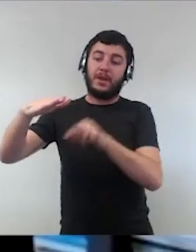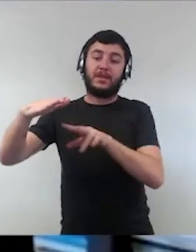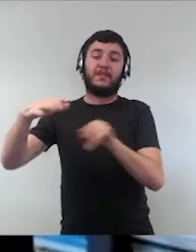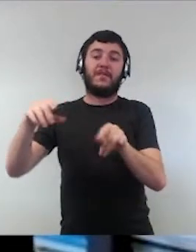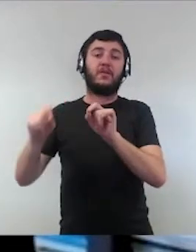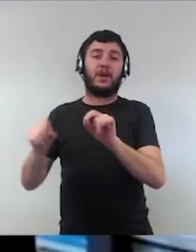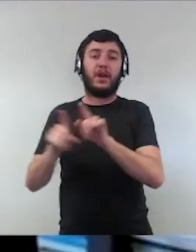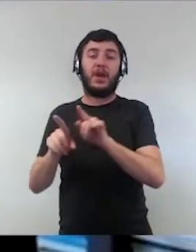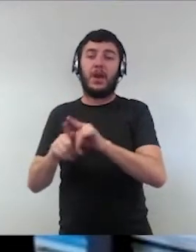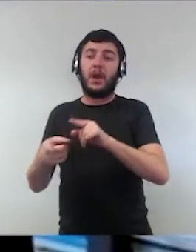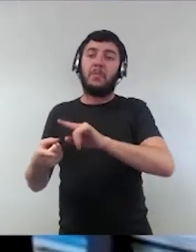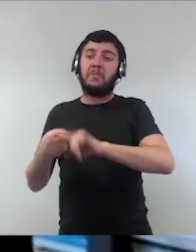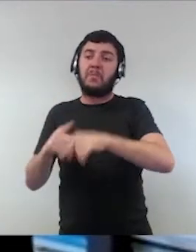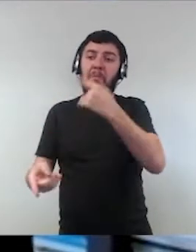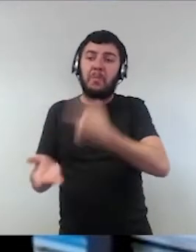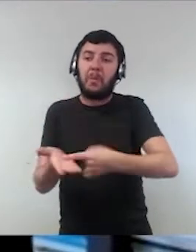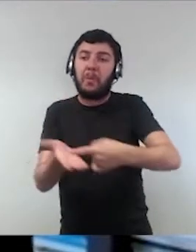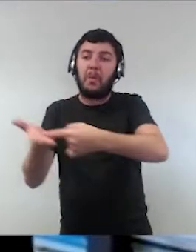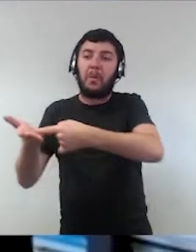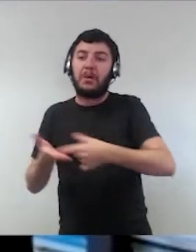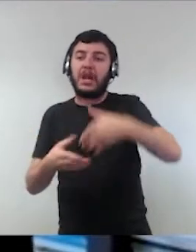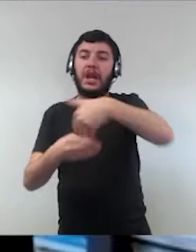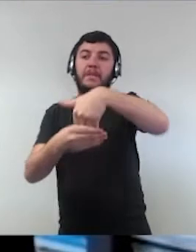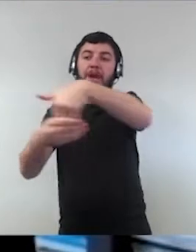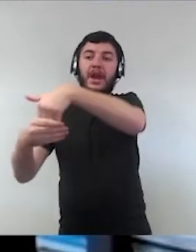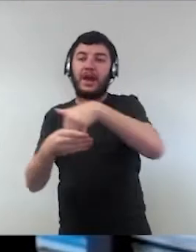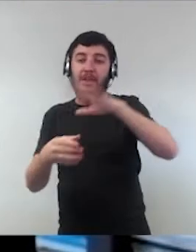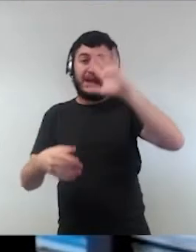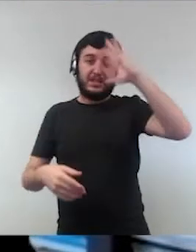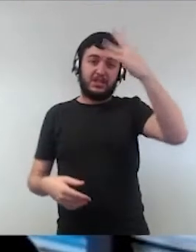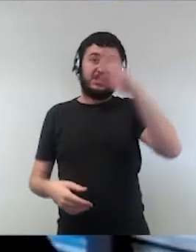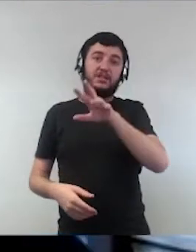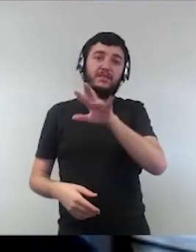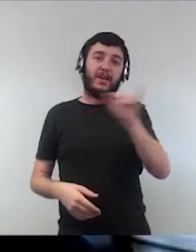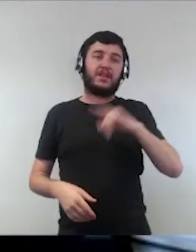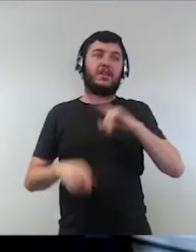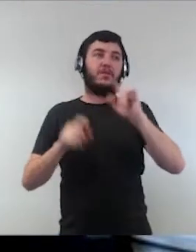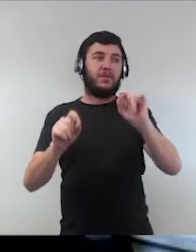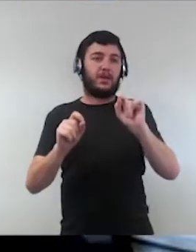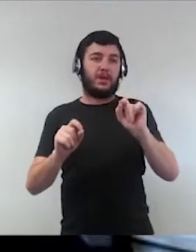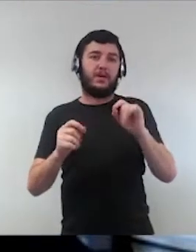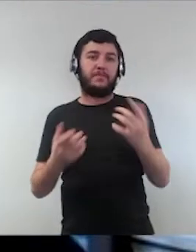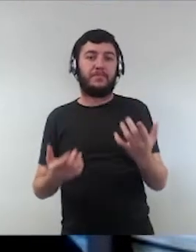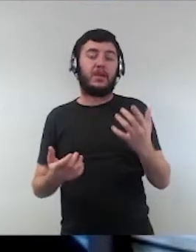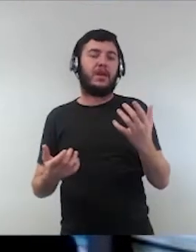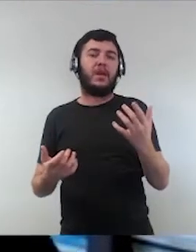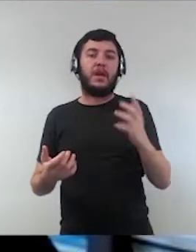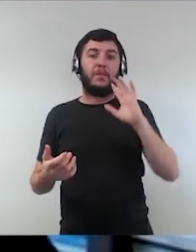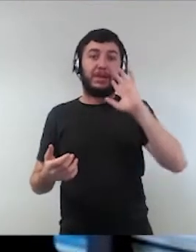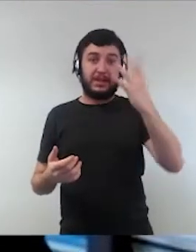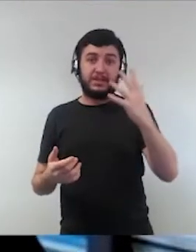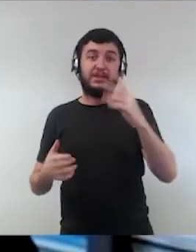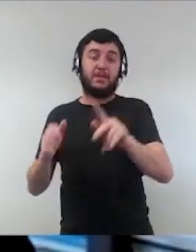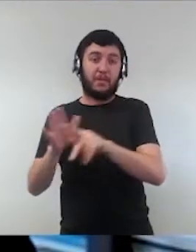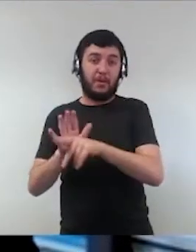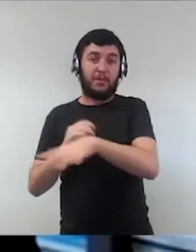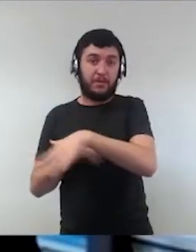disso, evitando uma decisão unilateral. Eu acho que ainda tenho tempo, né?